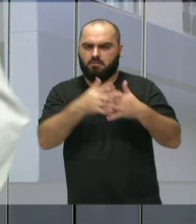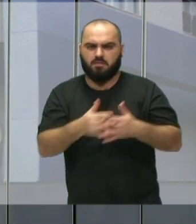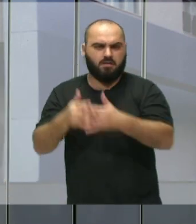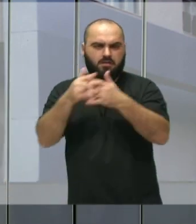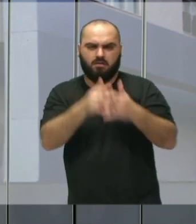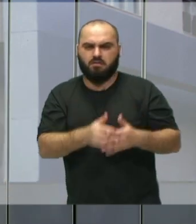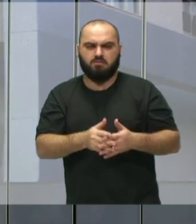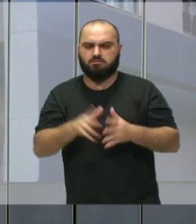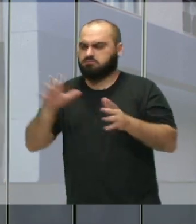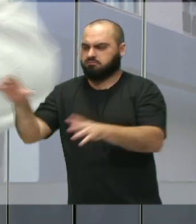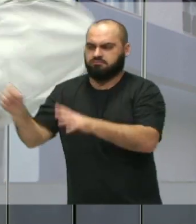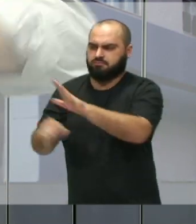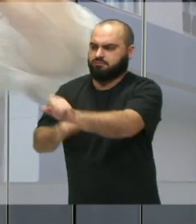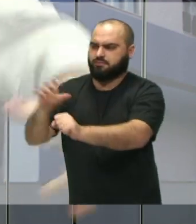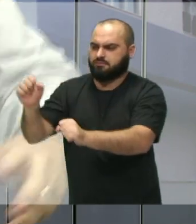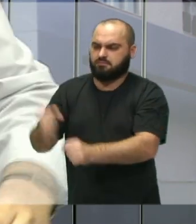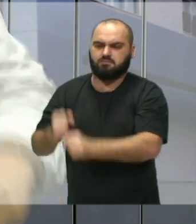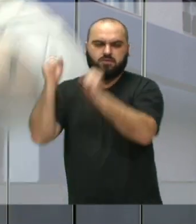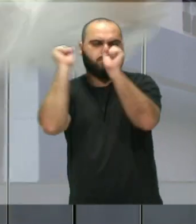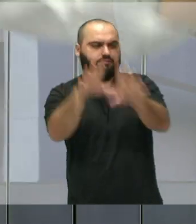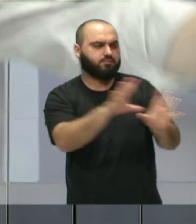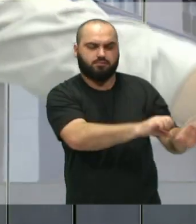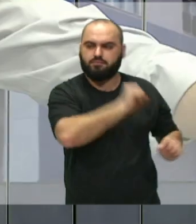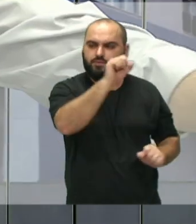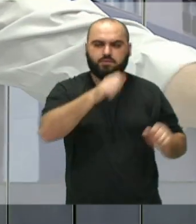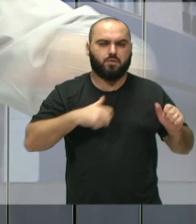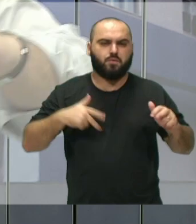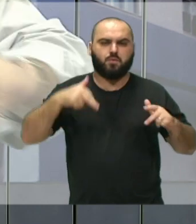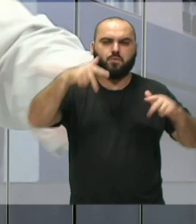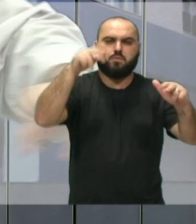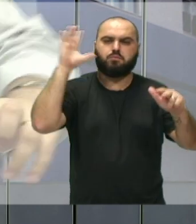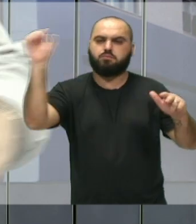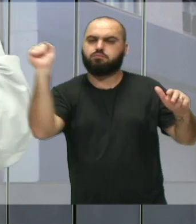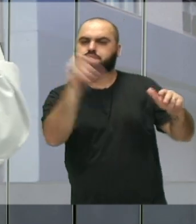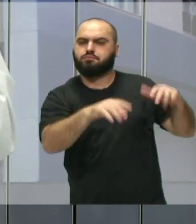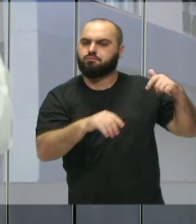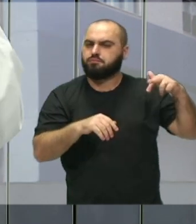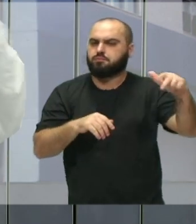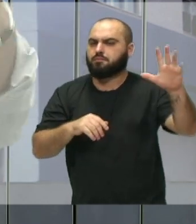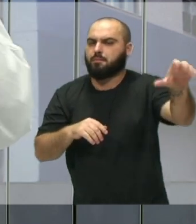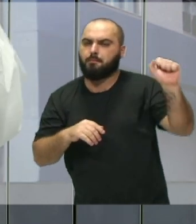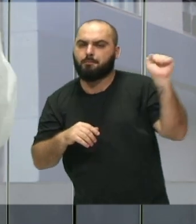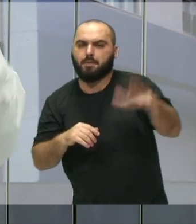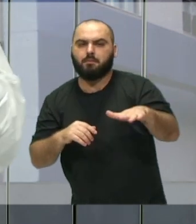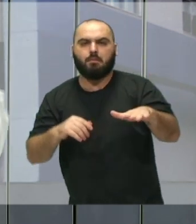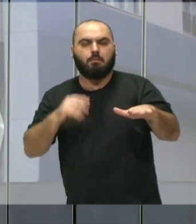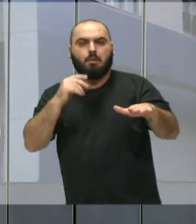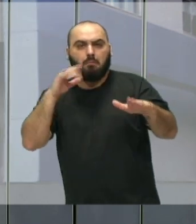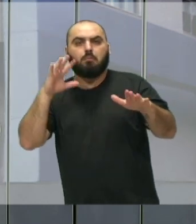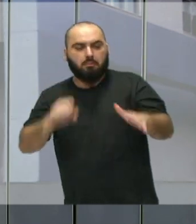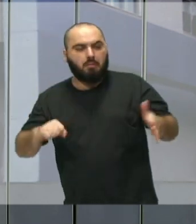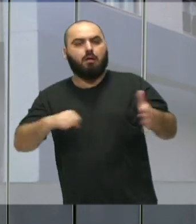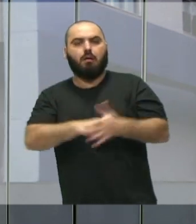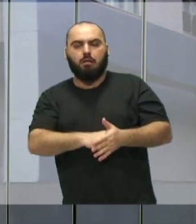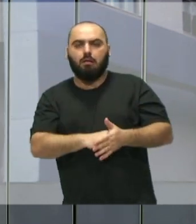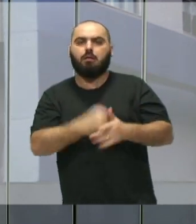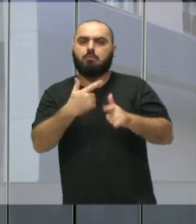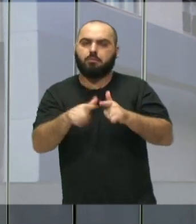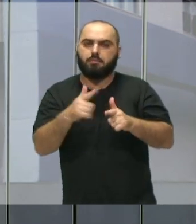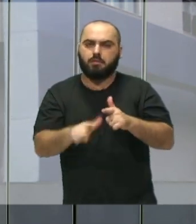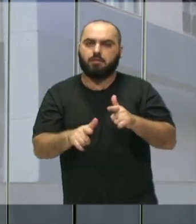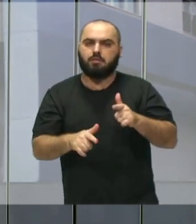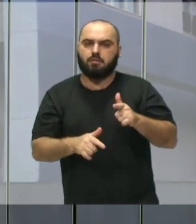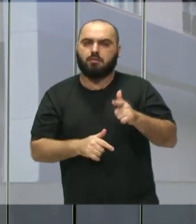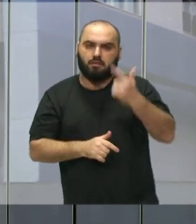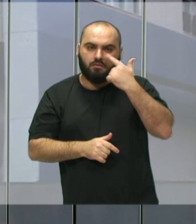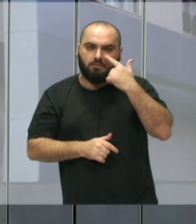o trabalhador tem que ir lá, pega o saco de lixo, joga, já tem que correr para o outro lado da rua, pega, correndo o risco de acidente, enfim, tu pega aquele saco